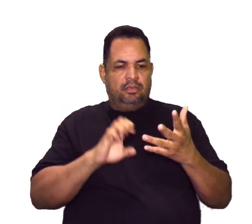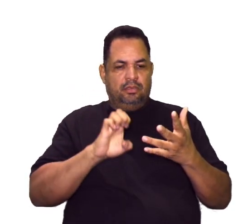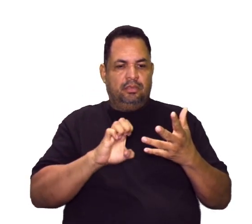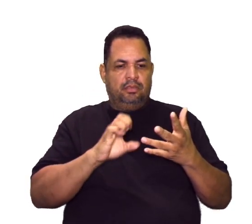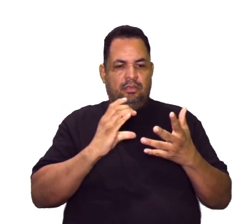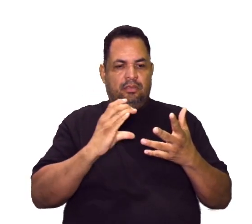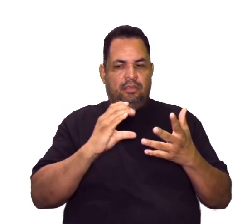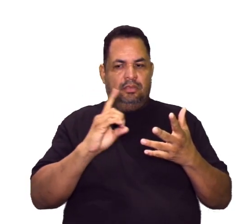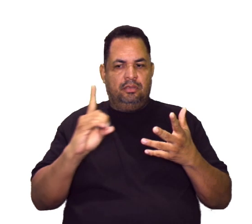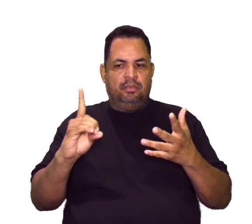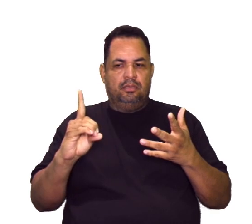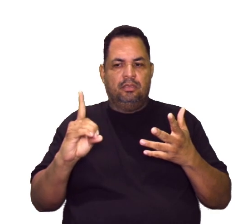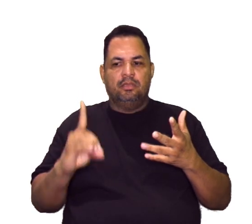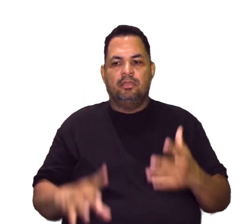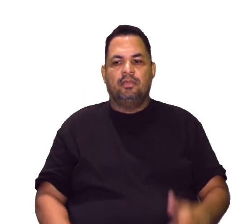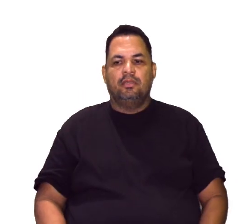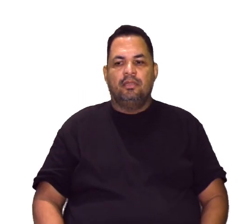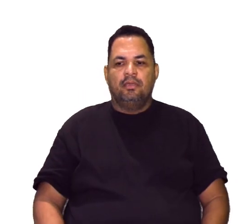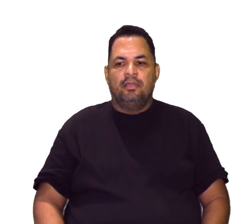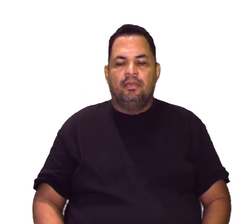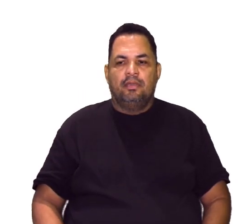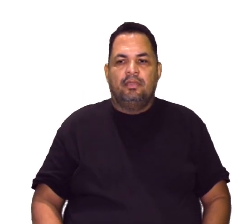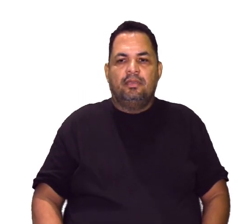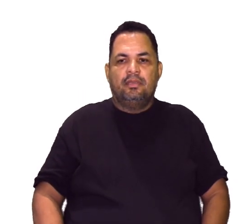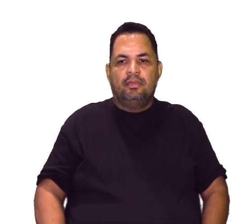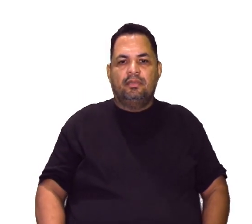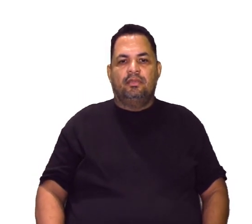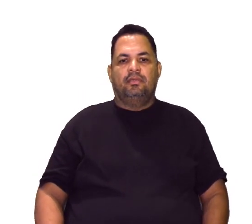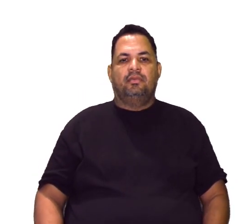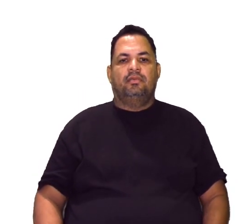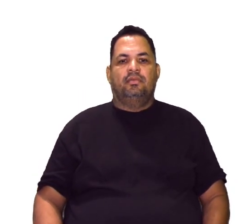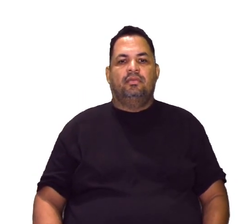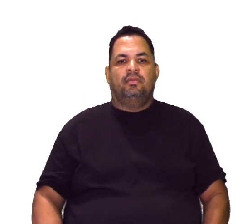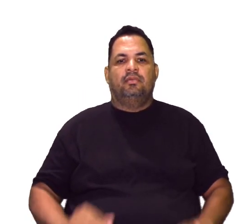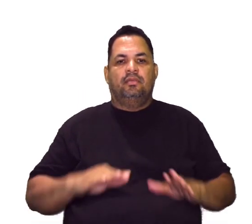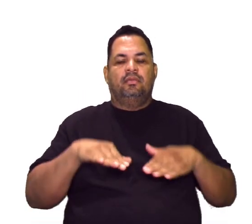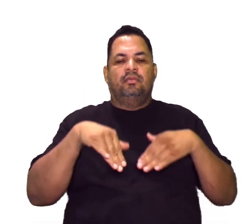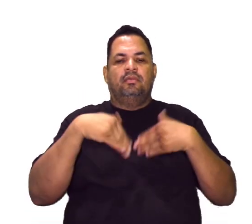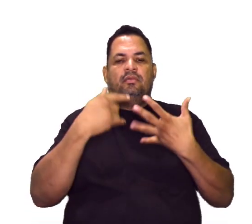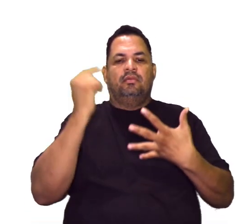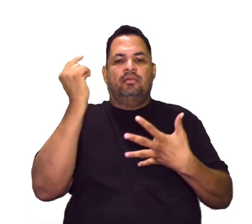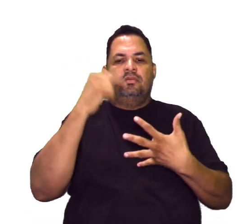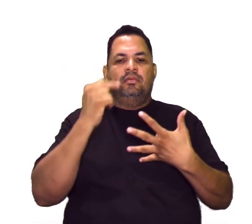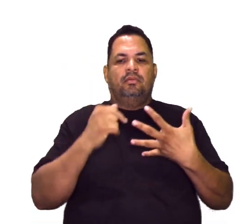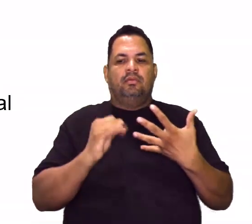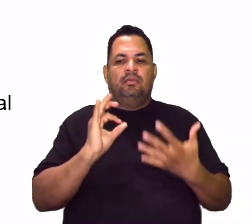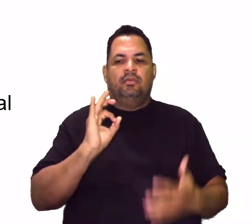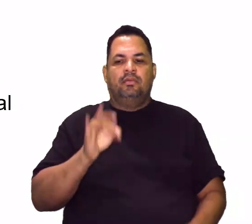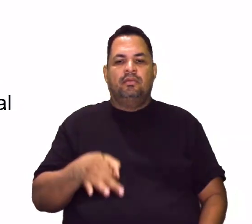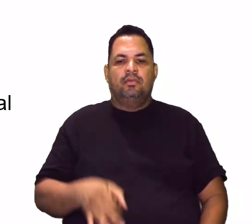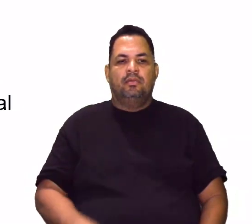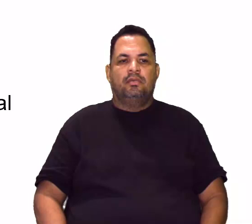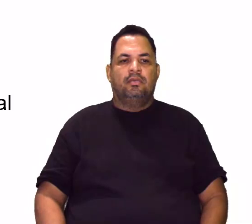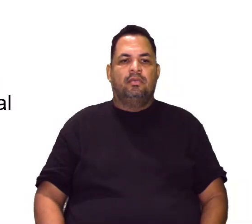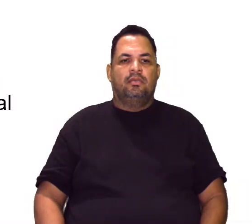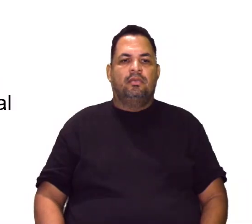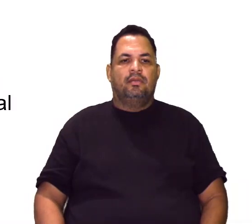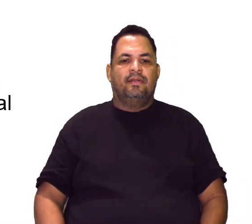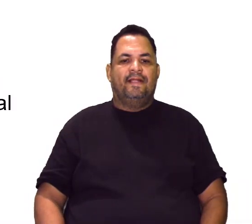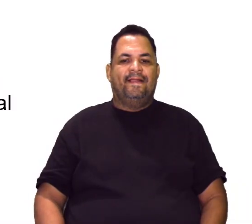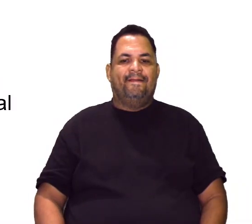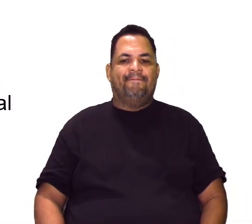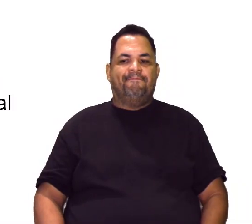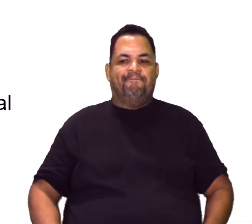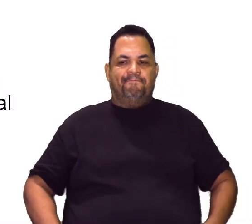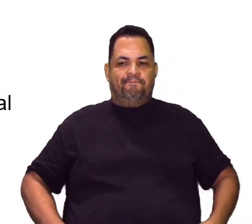E, C e D. E aí, qual a alternativa correta? Então, olha só as figuras que vocês